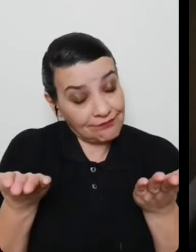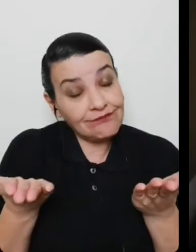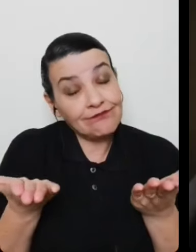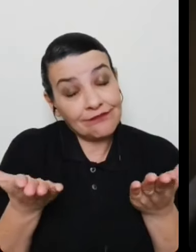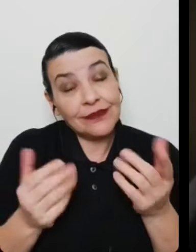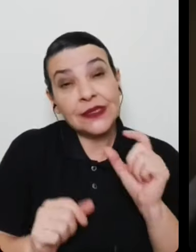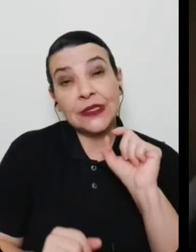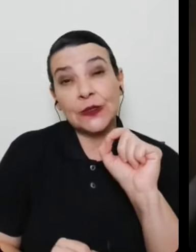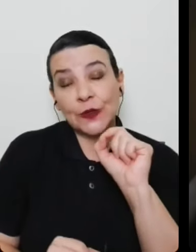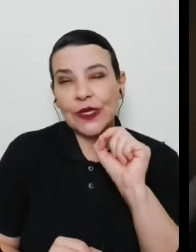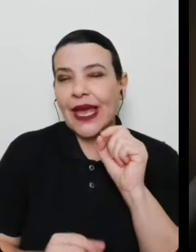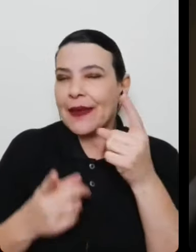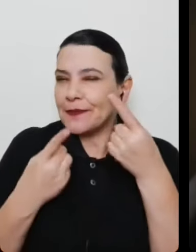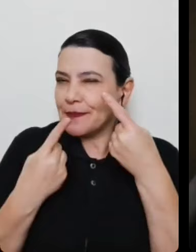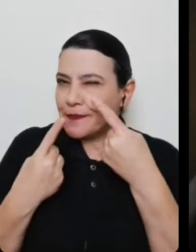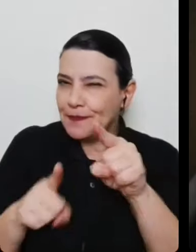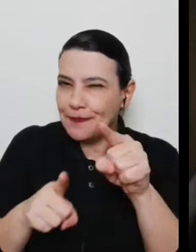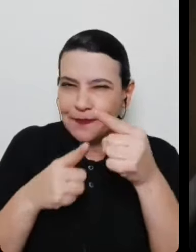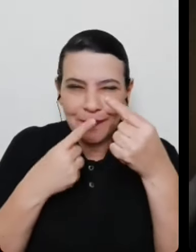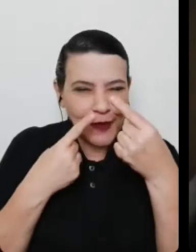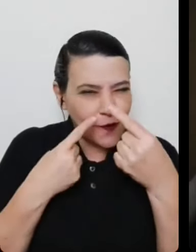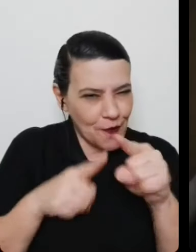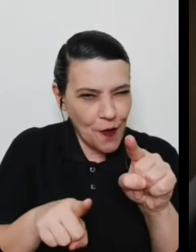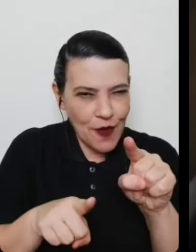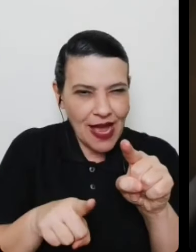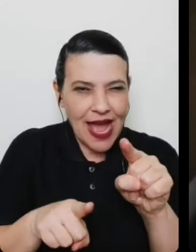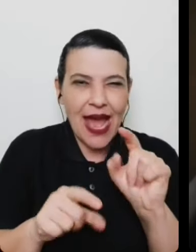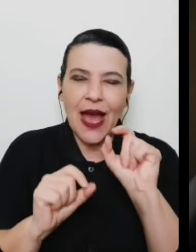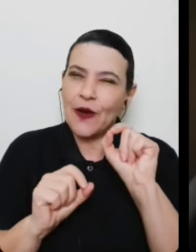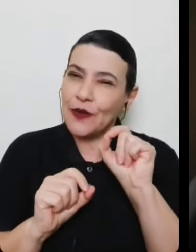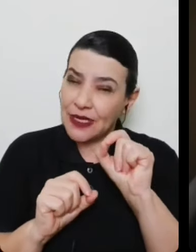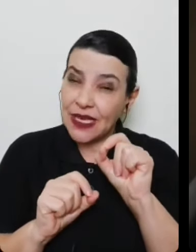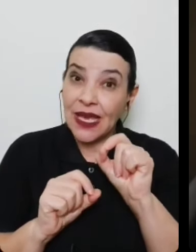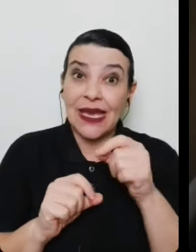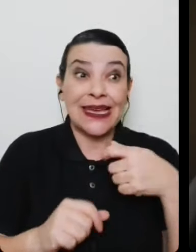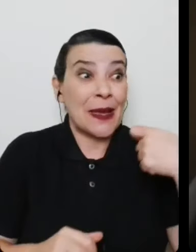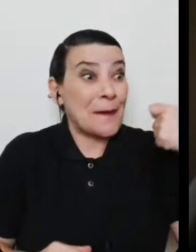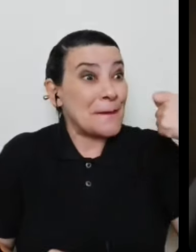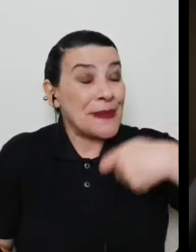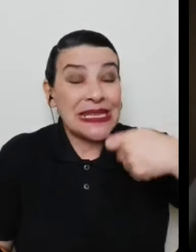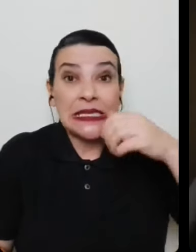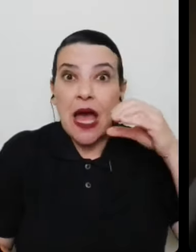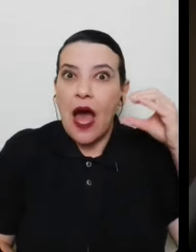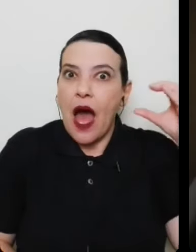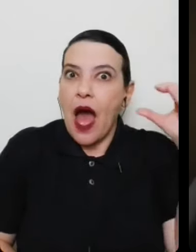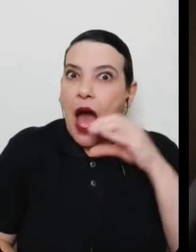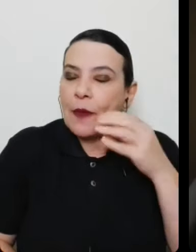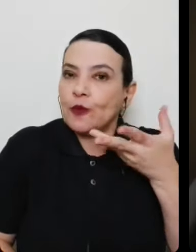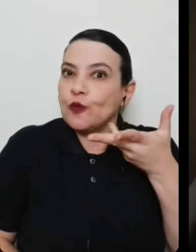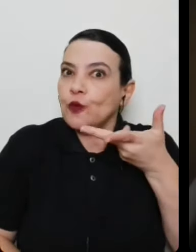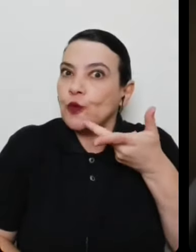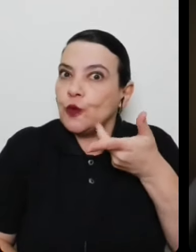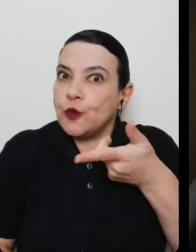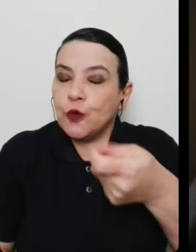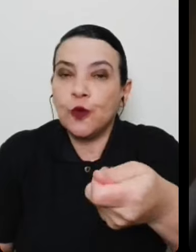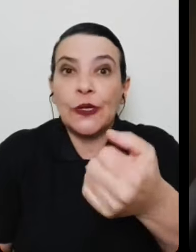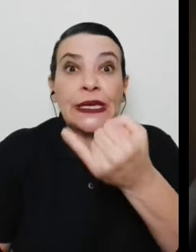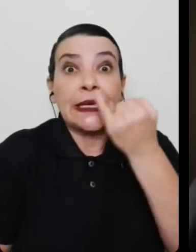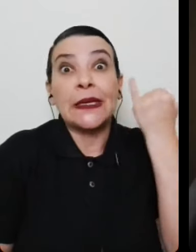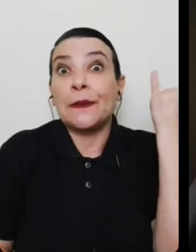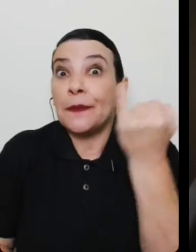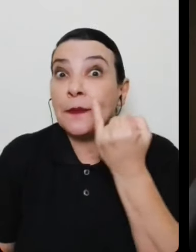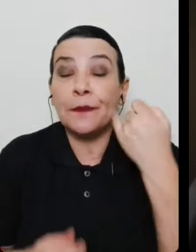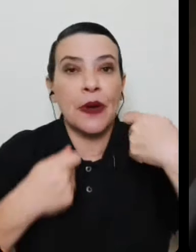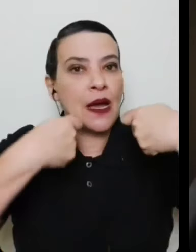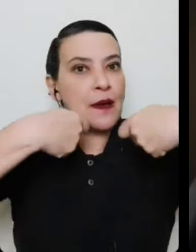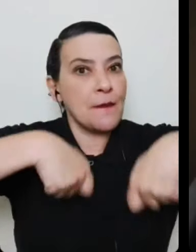uma questão de provocar a questão da urgência, né? A urgência de se